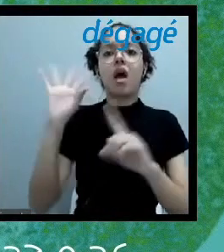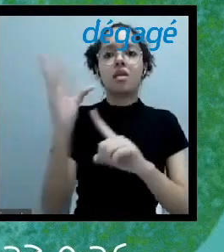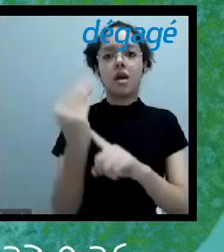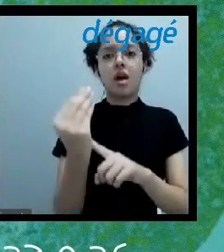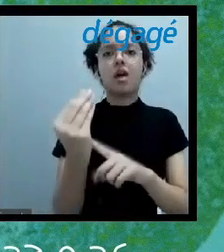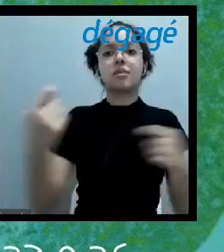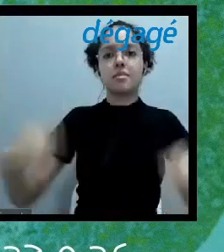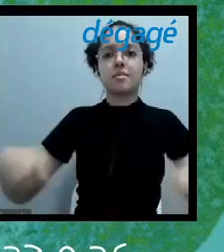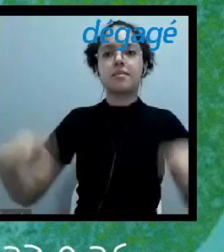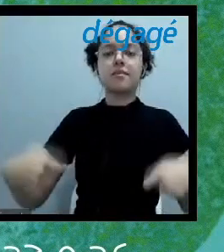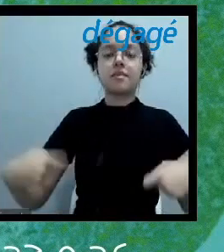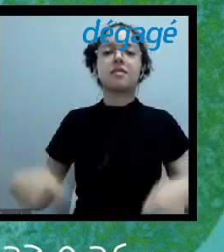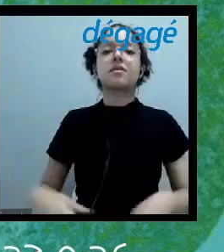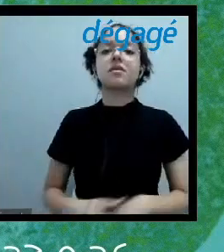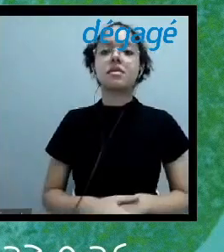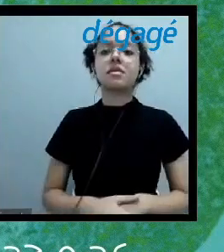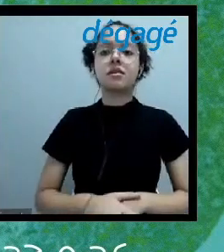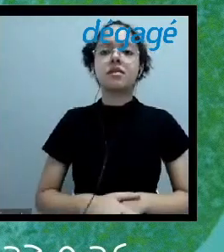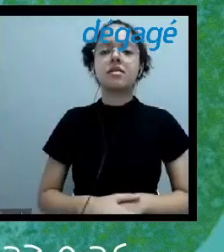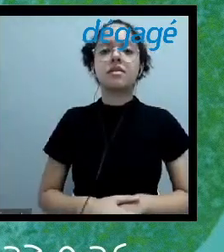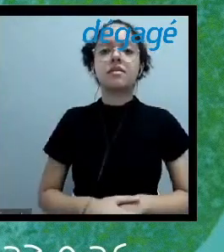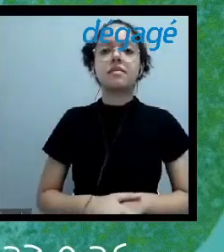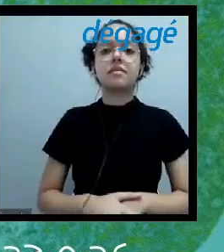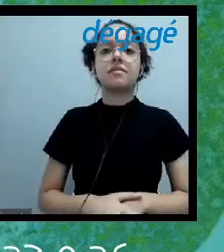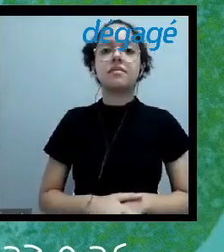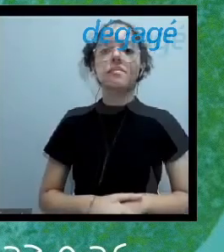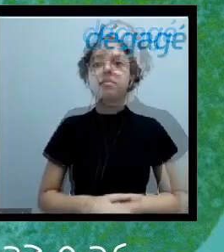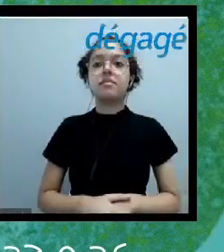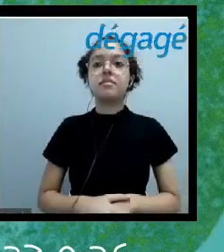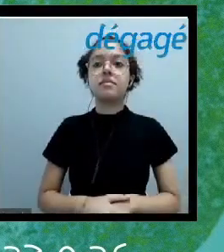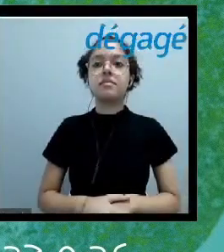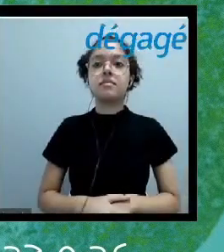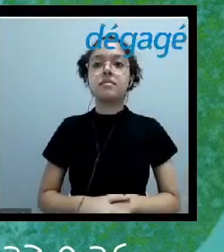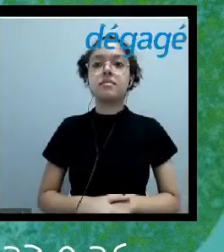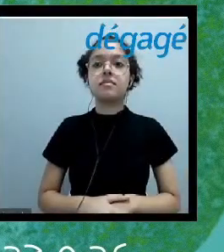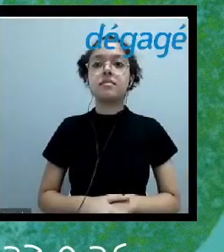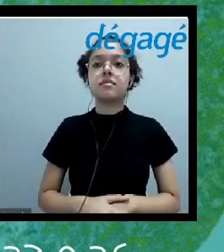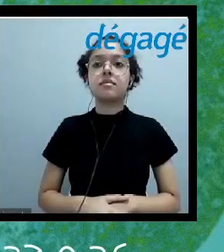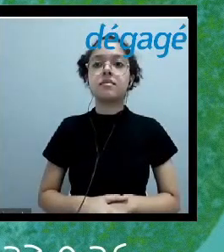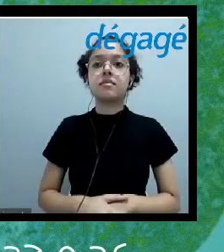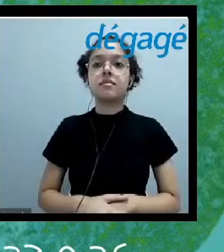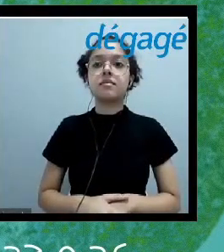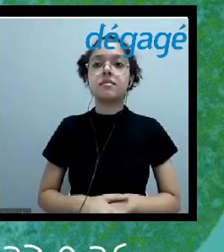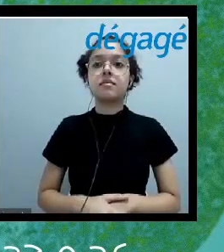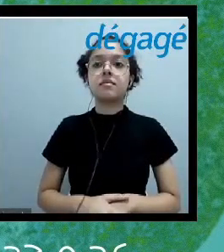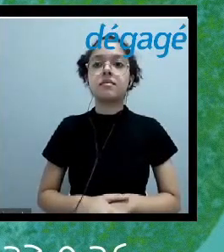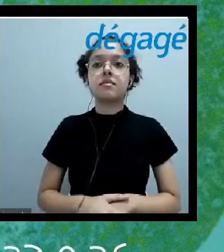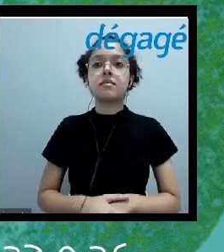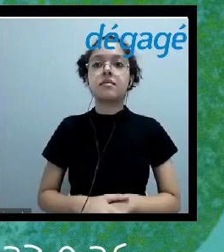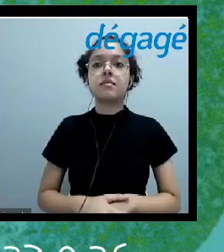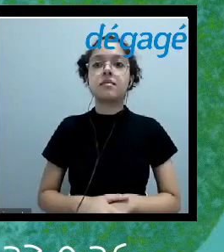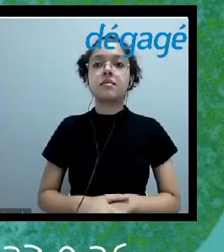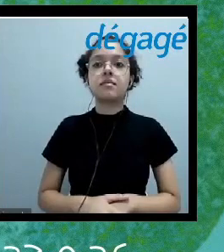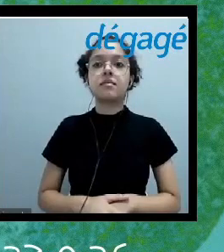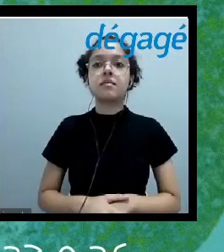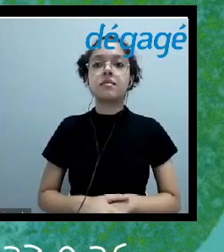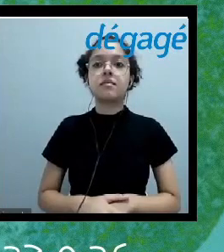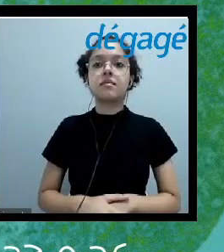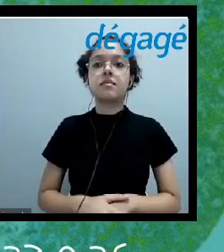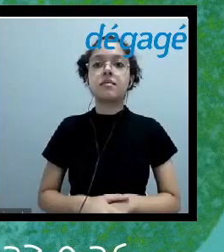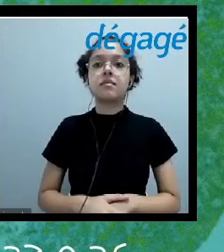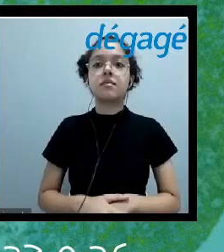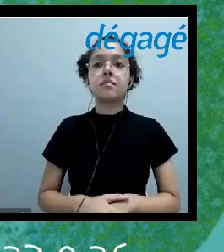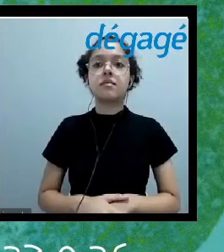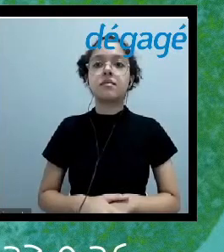capitalista, consumista, e que privilegia, enfim, como foi falado aqui, essas conquistas,